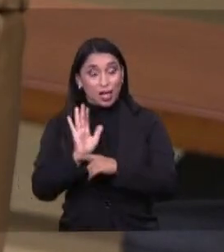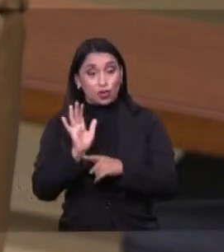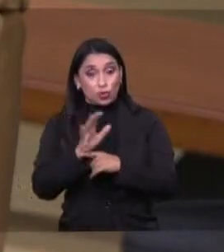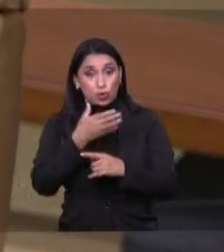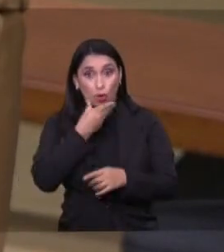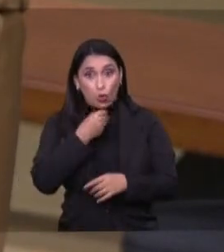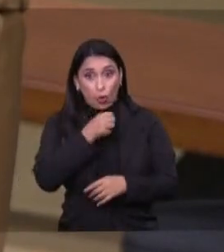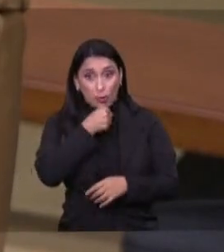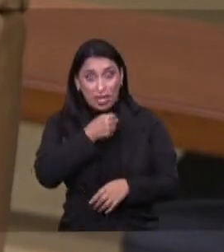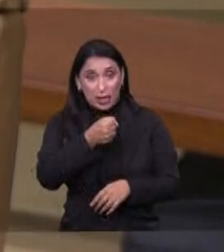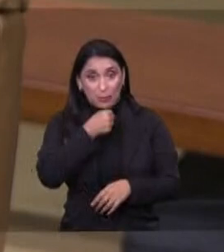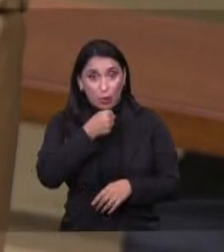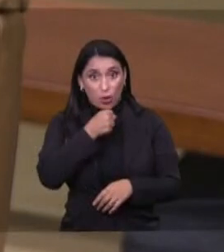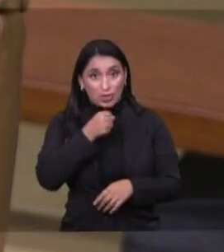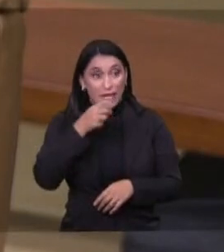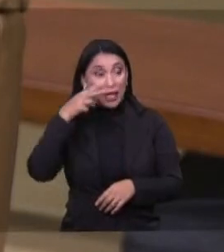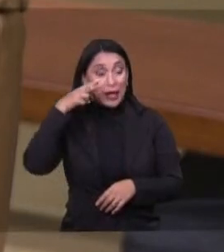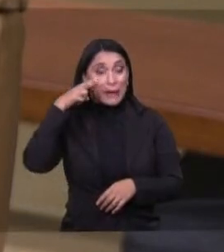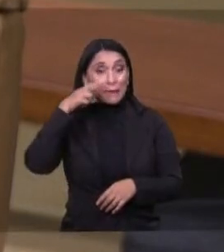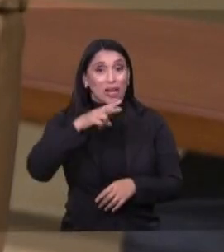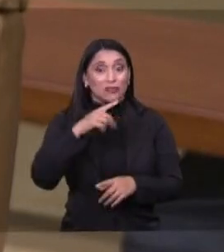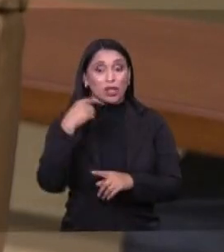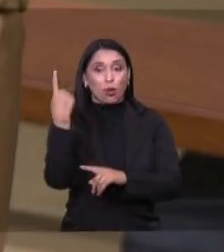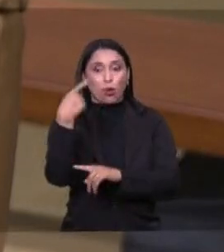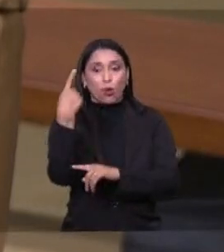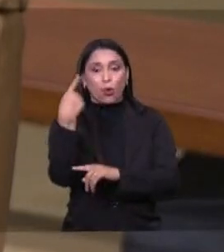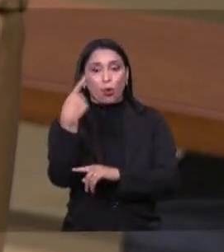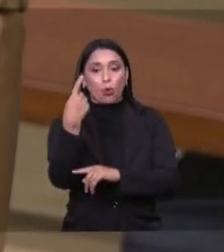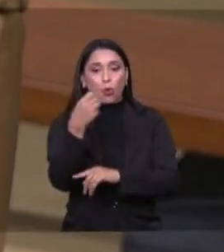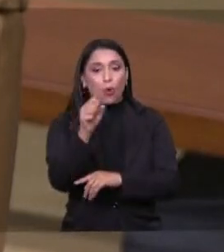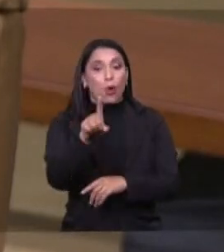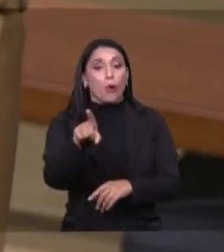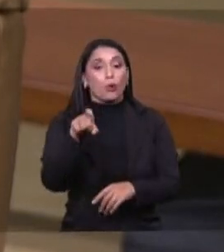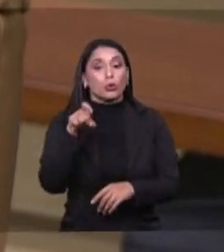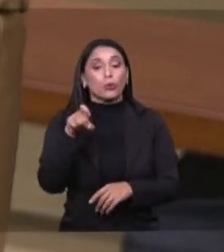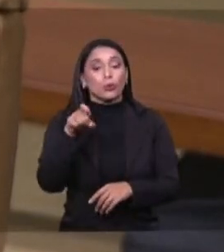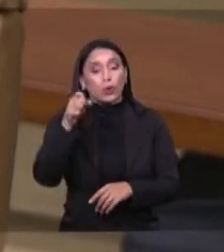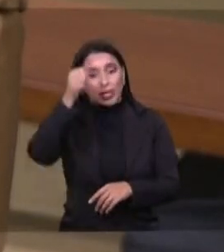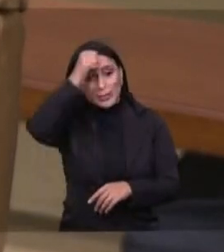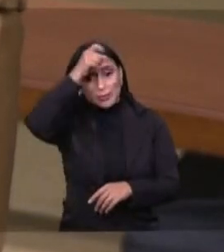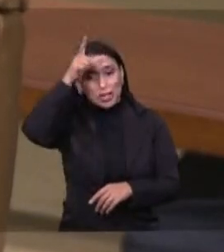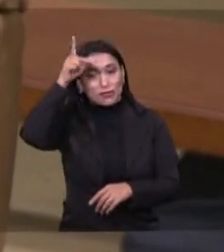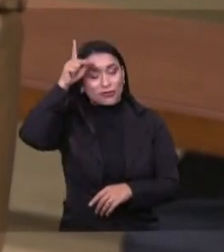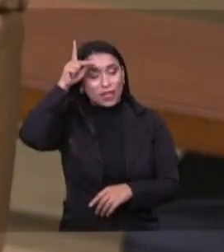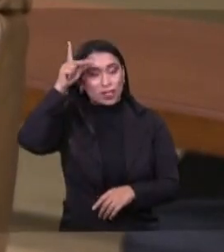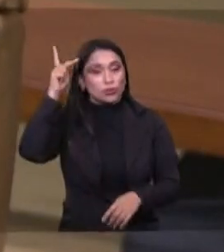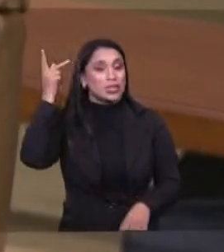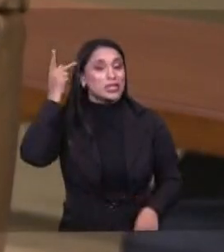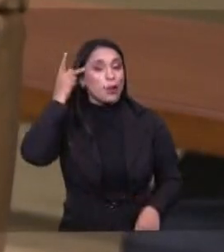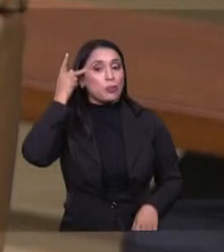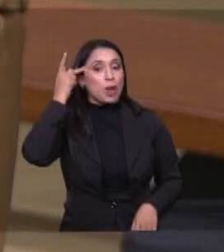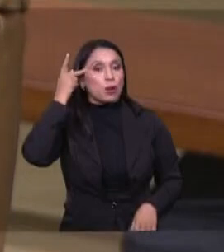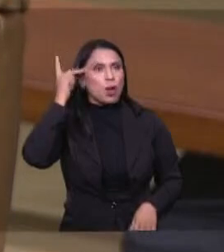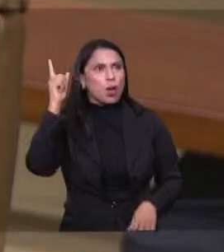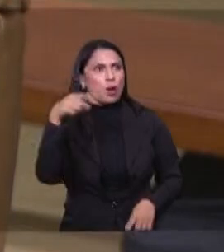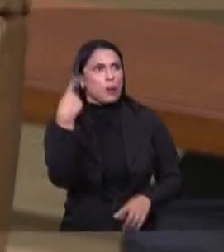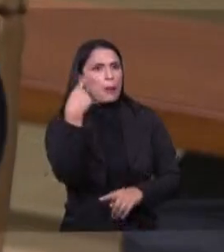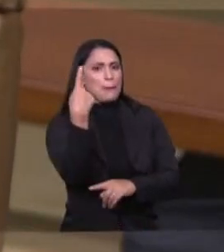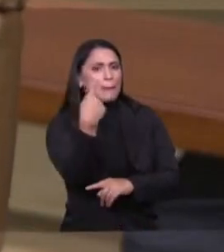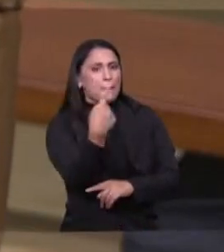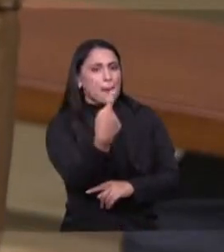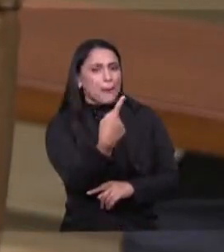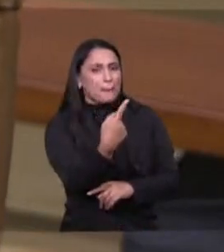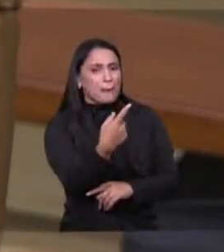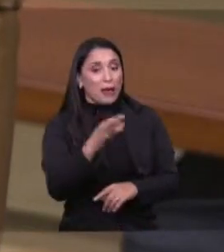que efetuasse a prisão de um ex-prefeito de São Paulo. Ou seja, quando chegou o helicóptero da Polícia